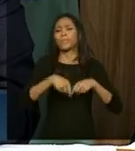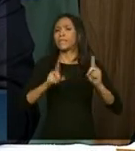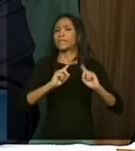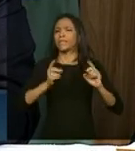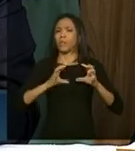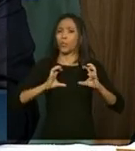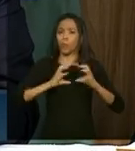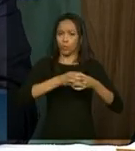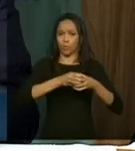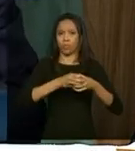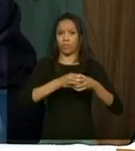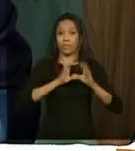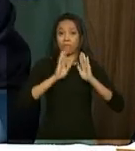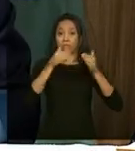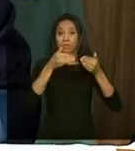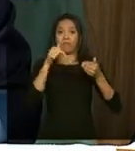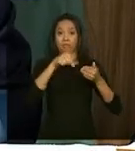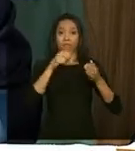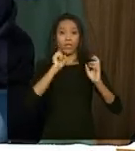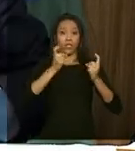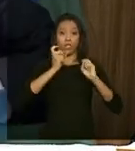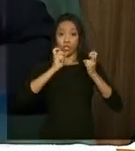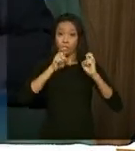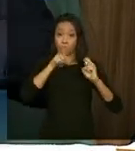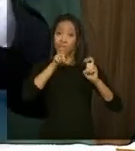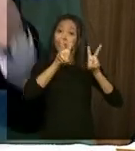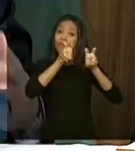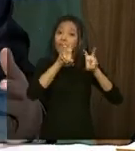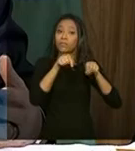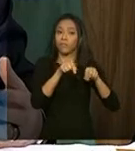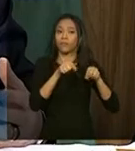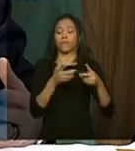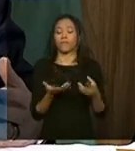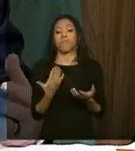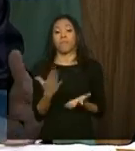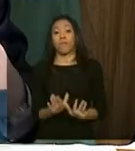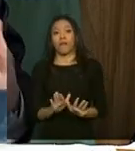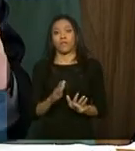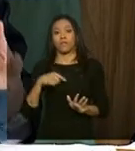nesse momento. Mas os portos, nós compramos uma grande